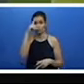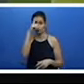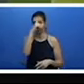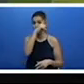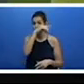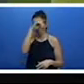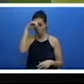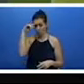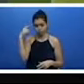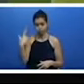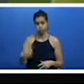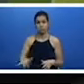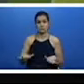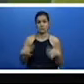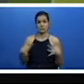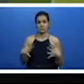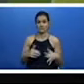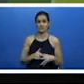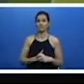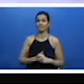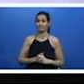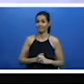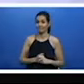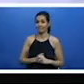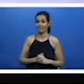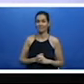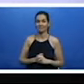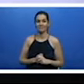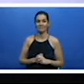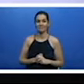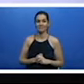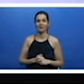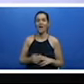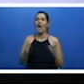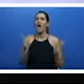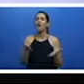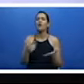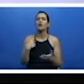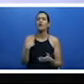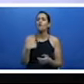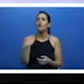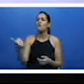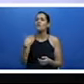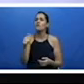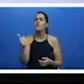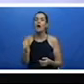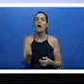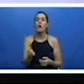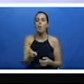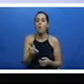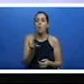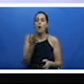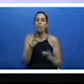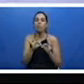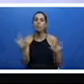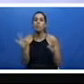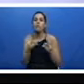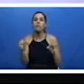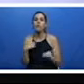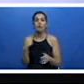Número de cordas traçadas. Agora, eu estou avaliando o total de cordas que eu